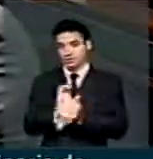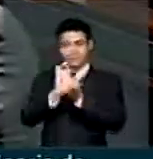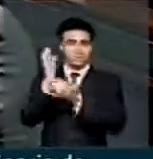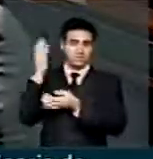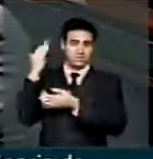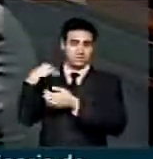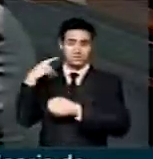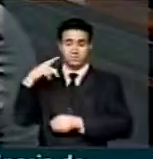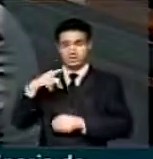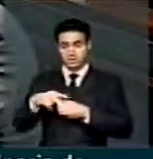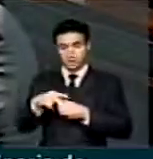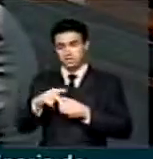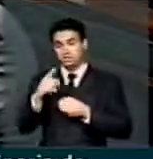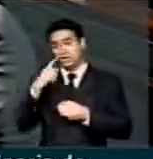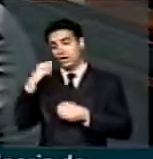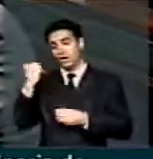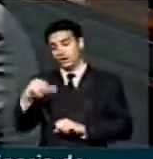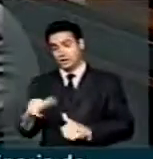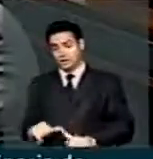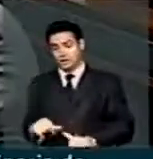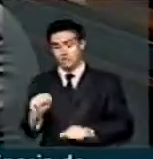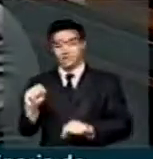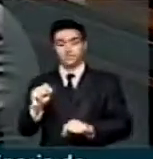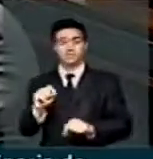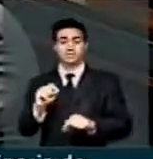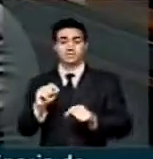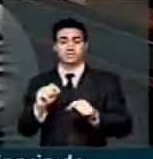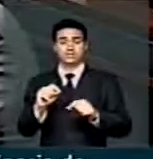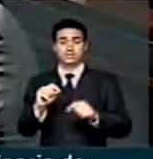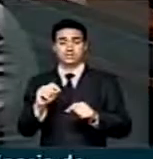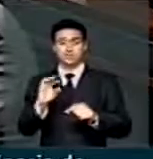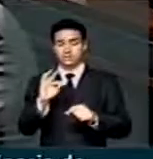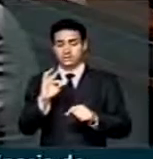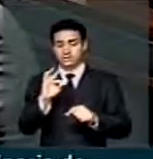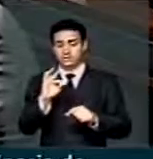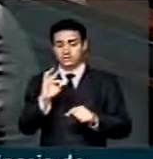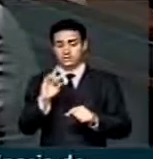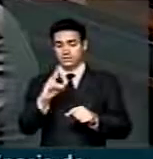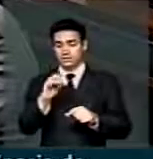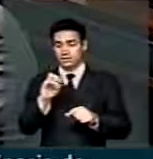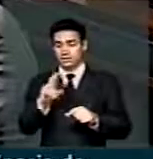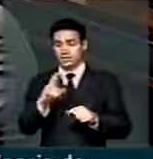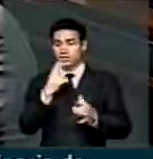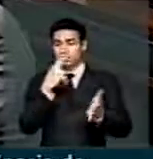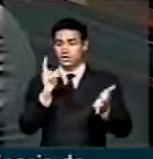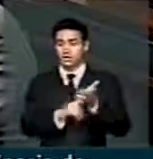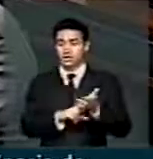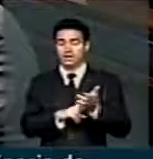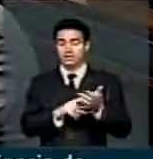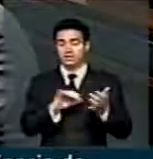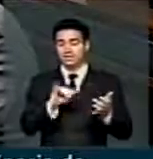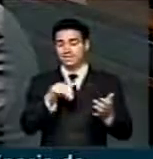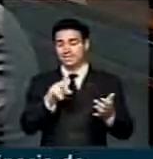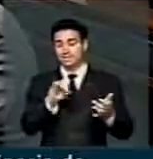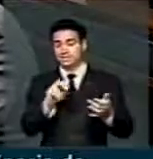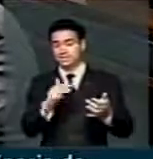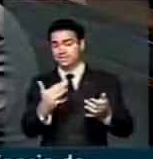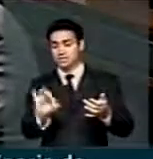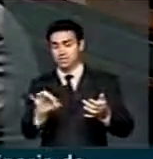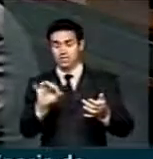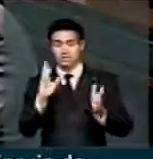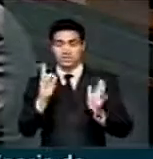Petrobras, a análise dos termos da Letter of Intent, a carta de intenções que o senhor citou,